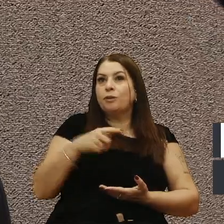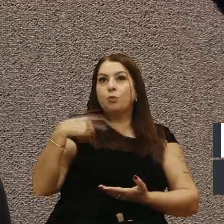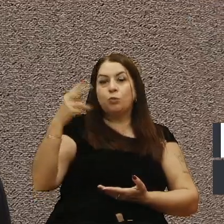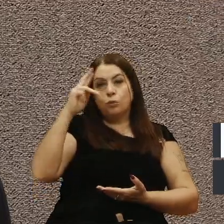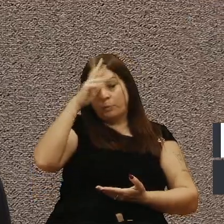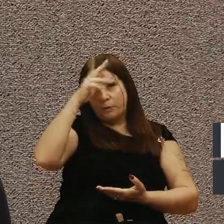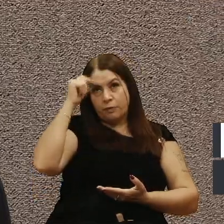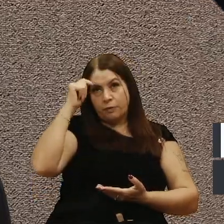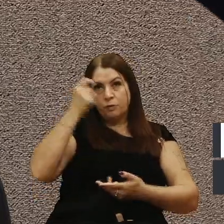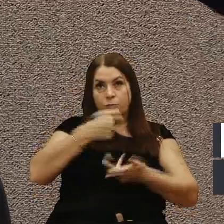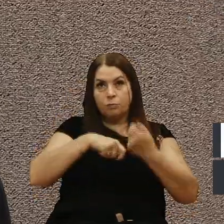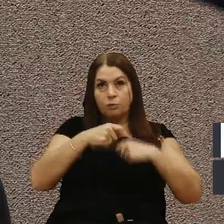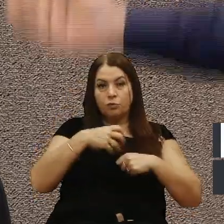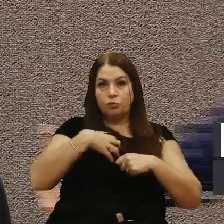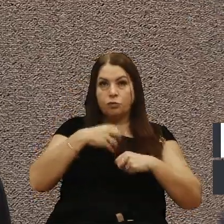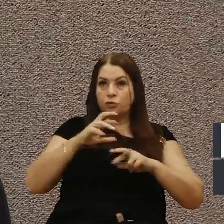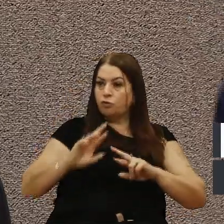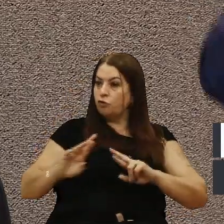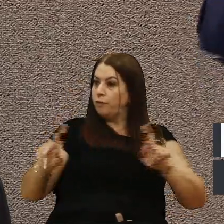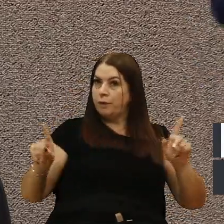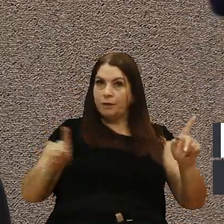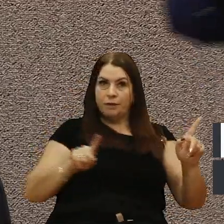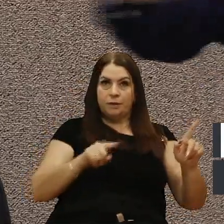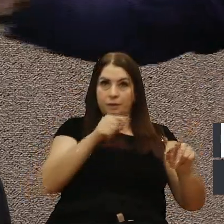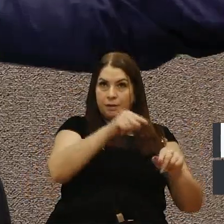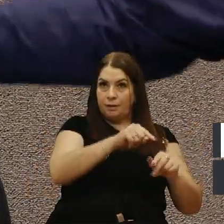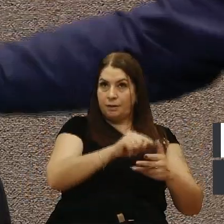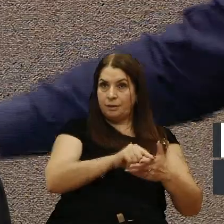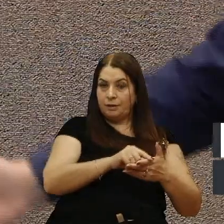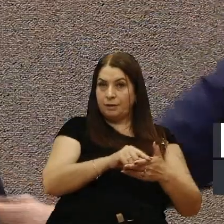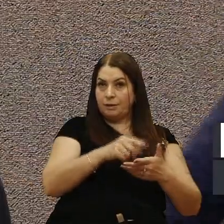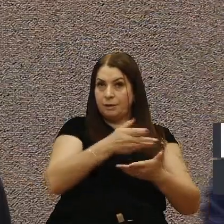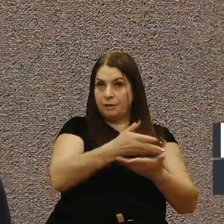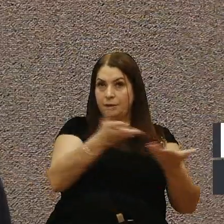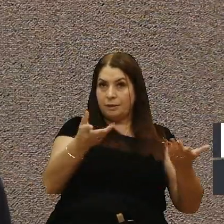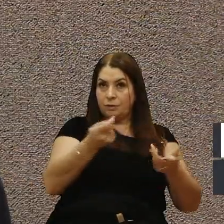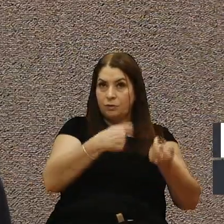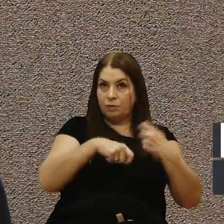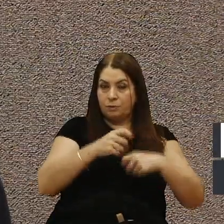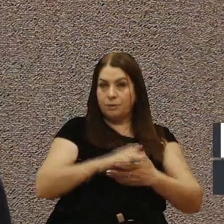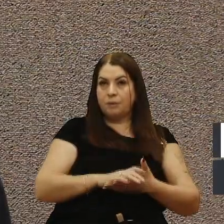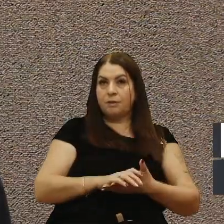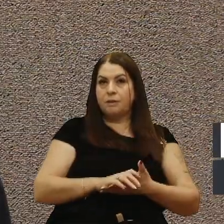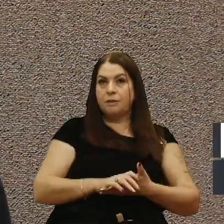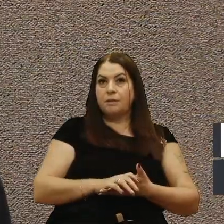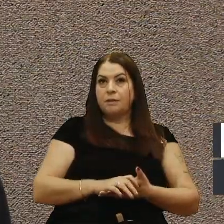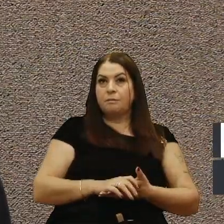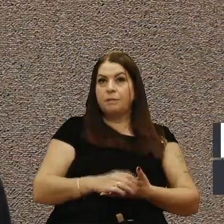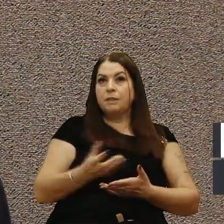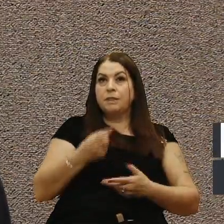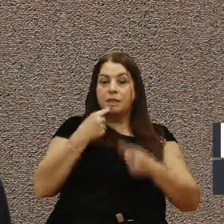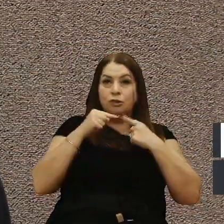disse que ia administrar de uma forma totalmente diferente daquela que está sendo administrada. Mas aqueles que